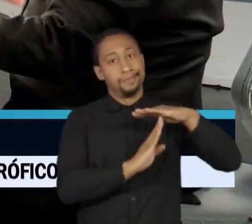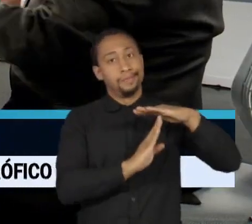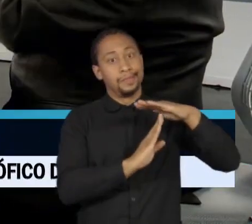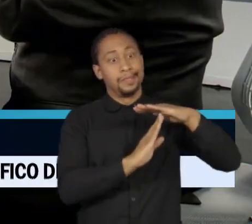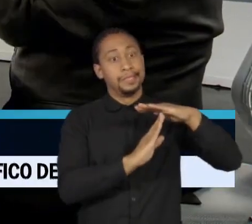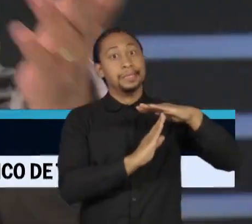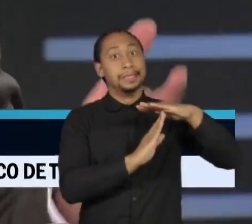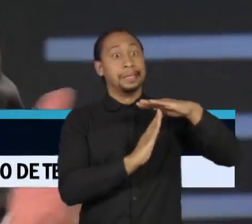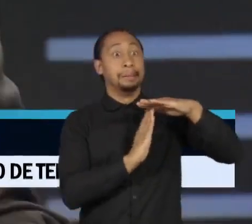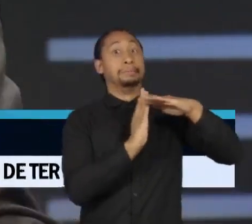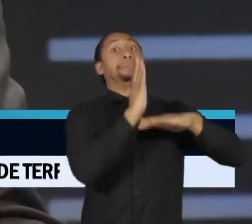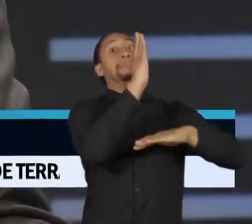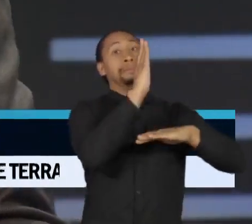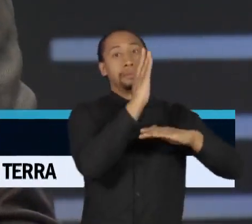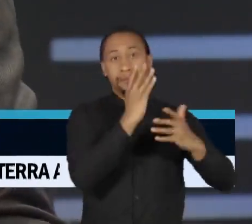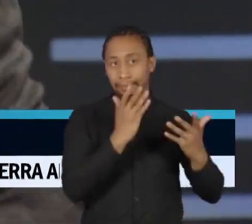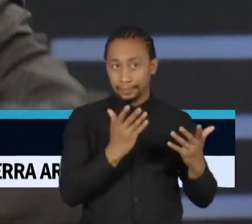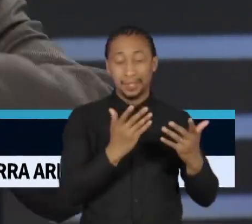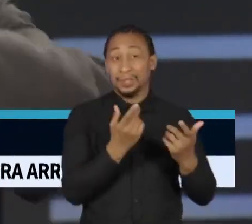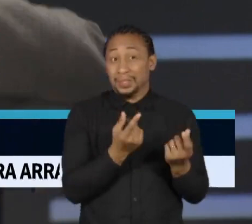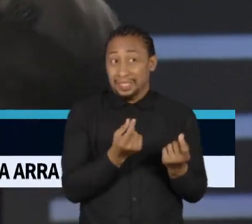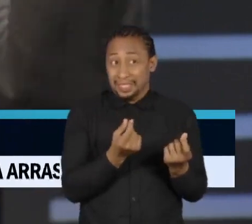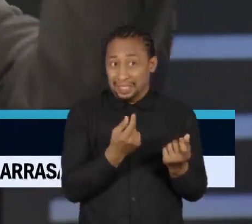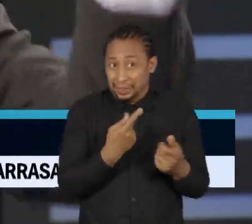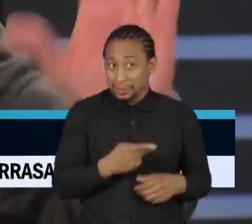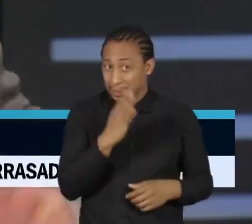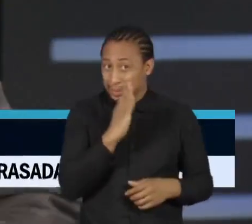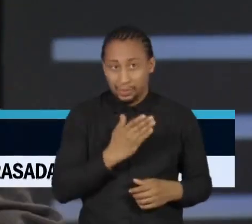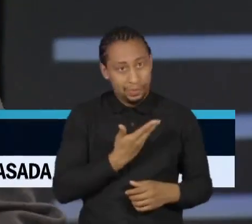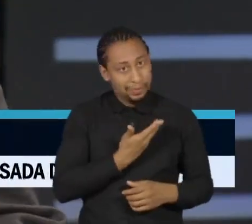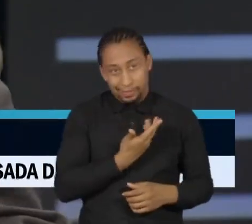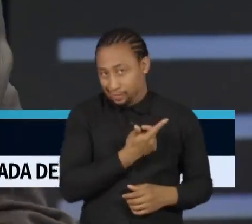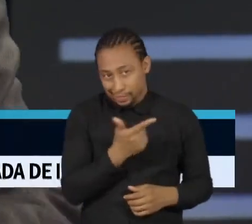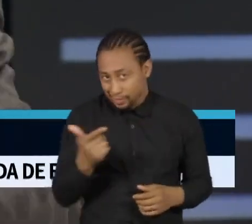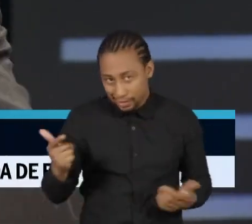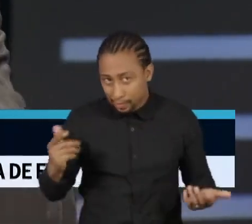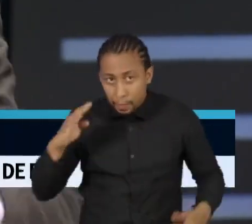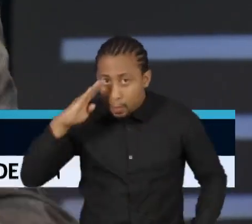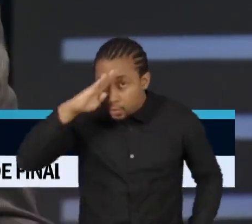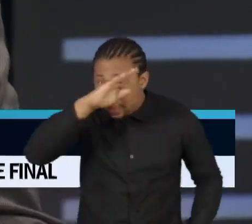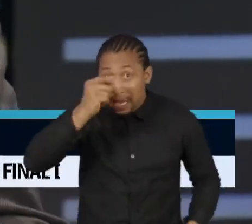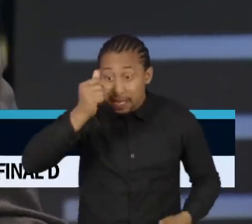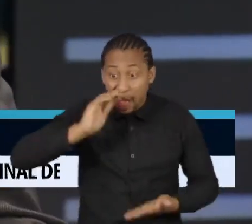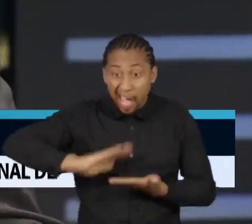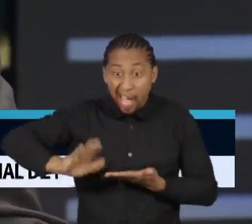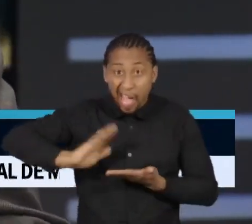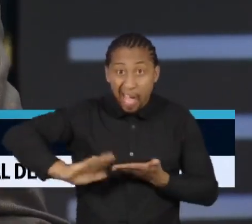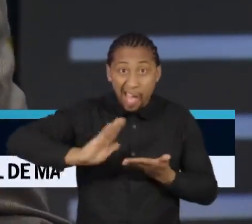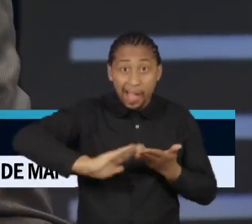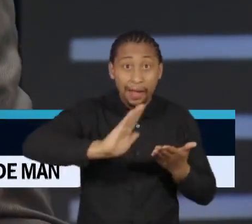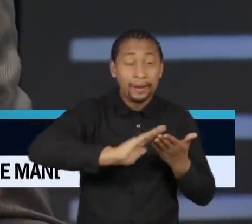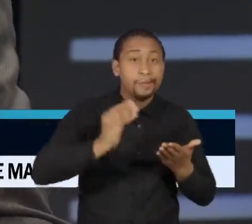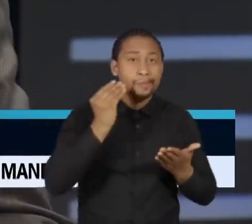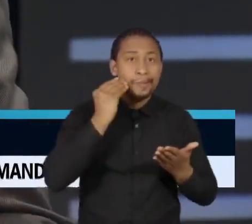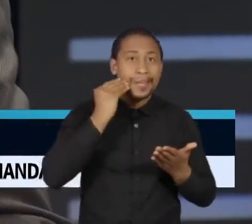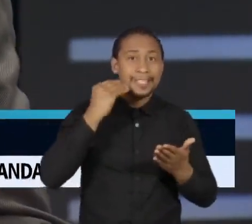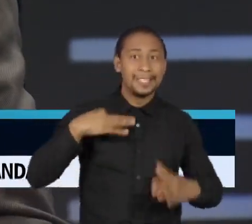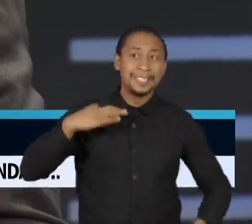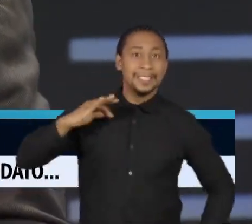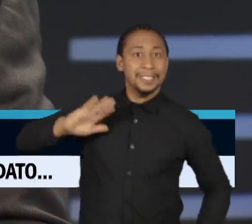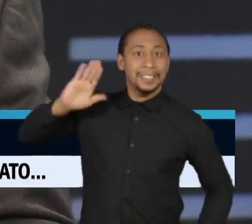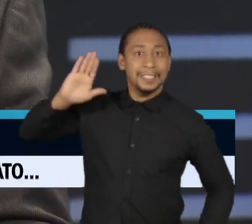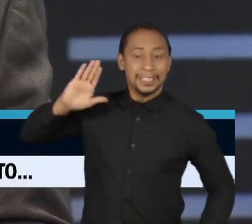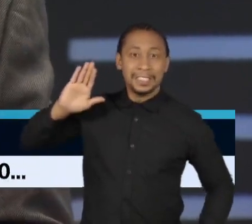O país completamente descapitalizado, o Bolsonaro estourou todo o teto, gastando dinheiro para tentar ser eleito, né? Acho que é por isso que ele está tão